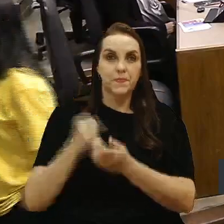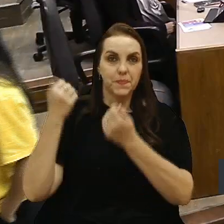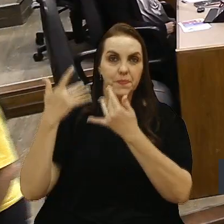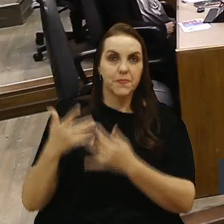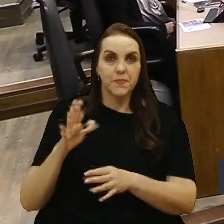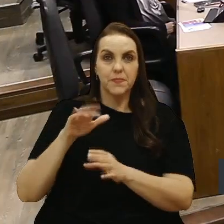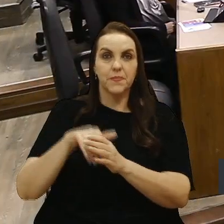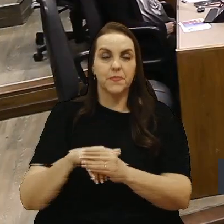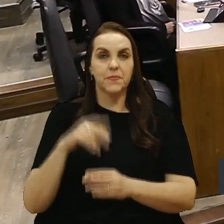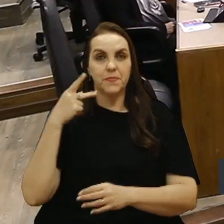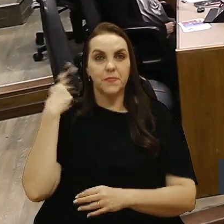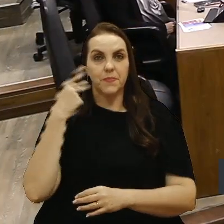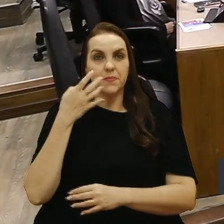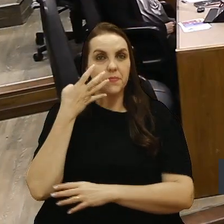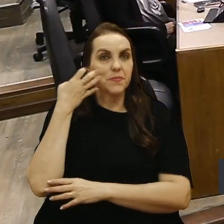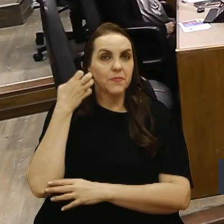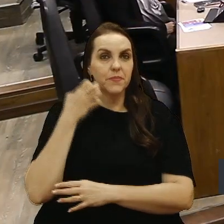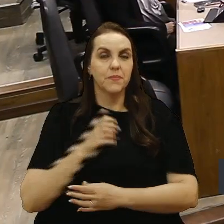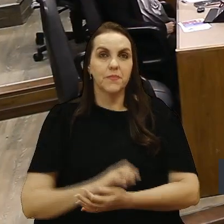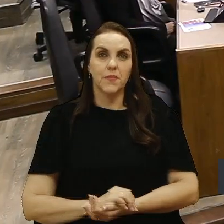de voto, vereador Jack.